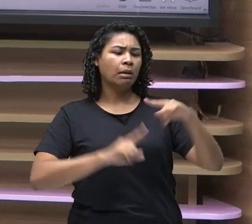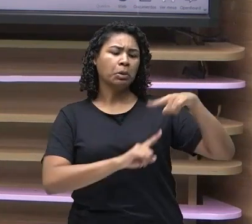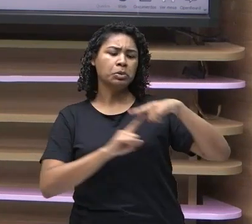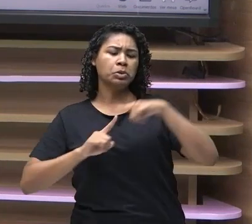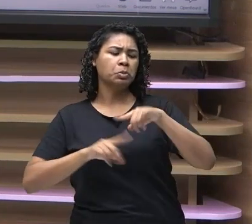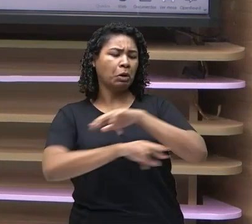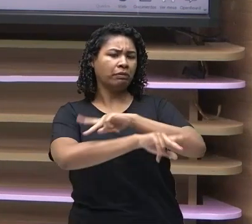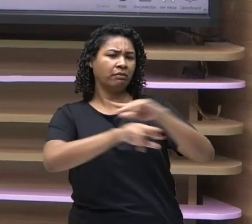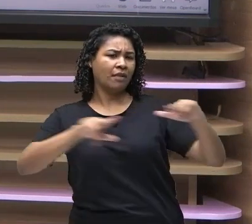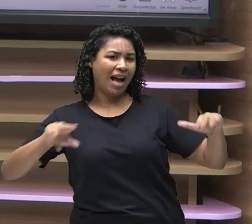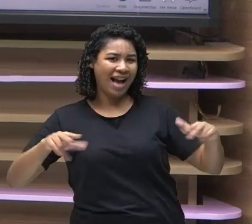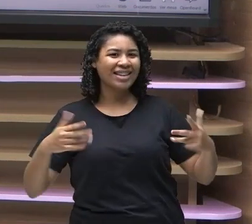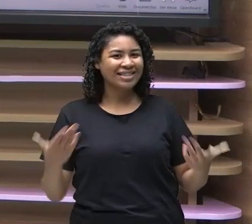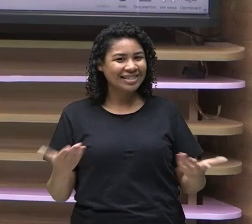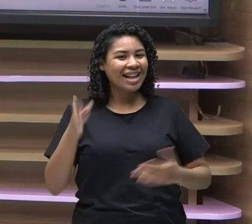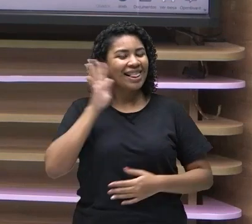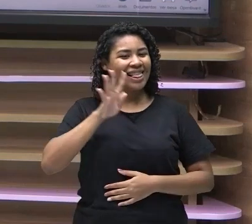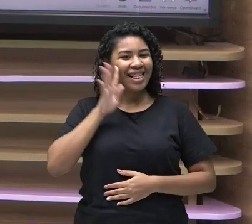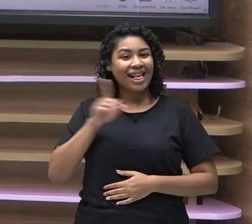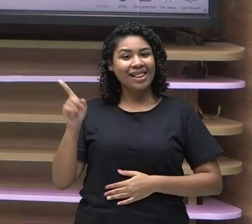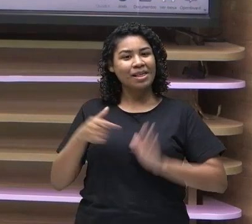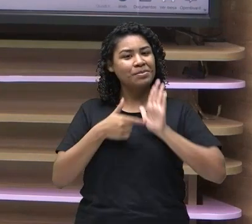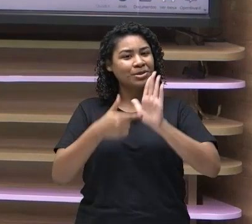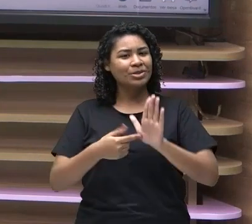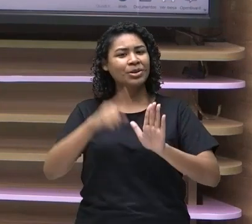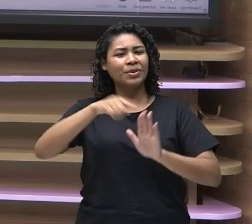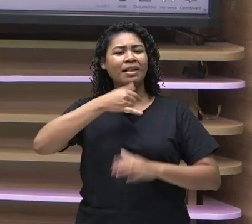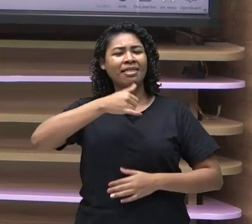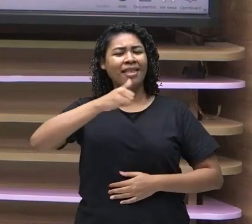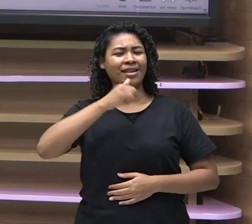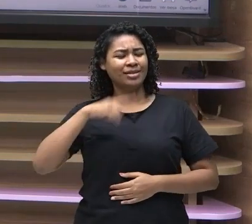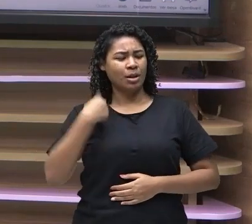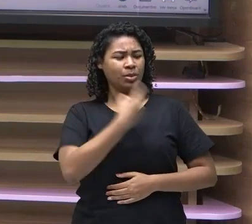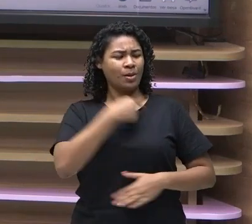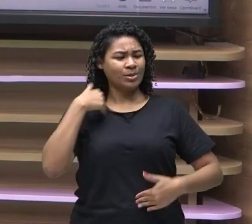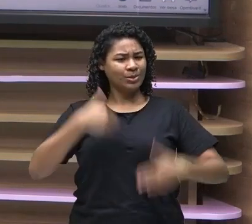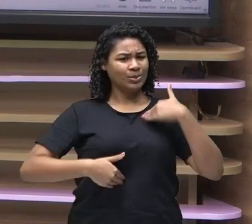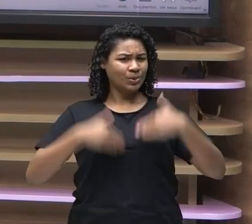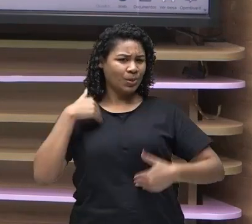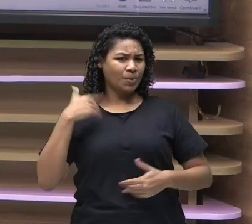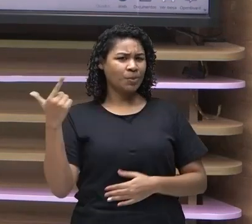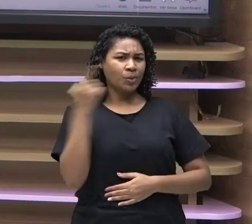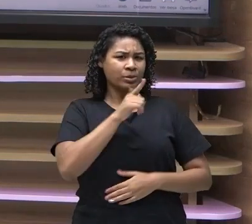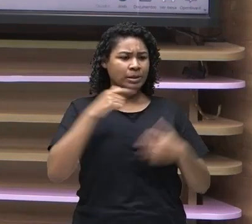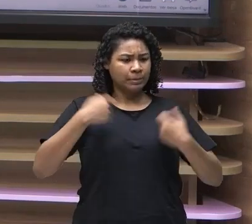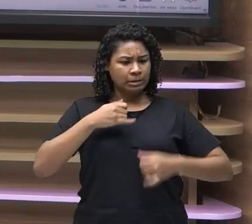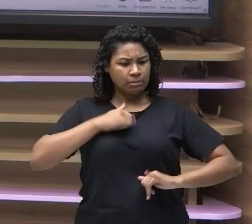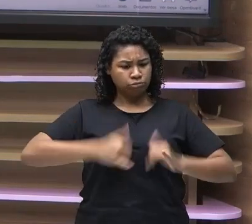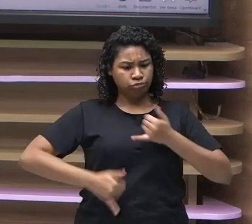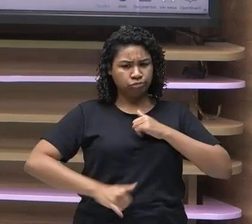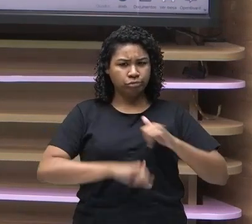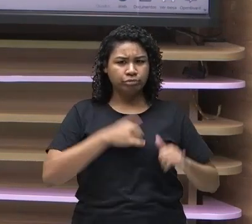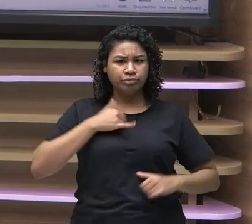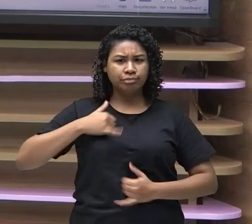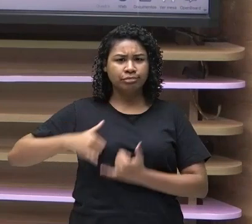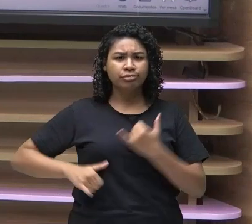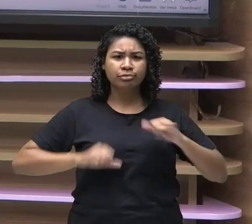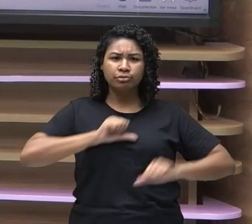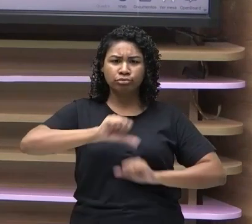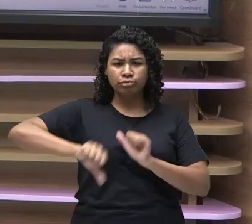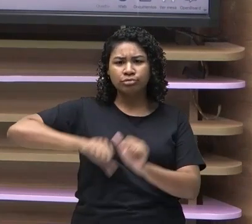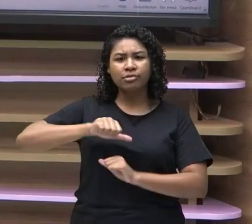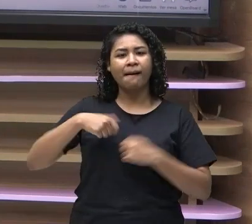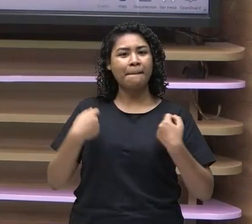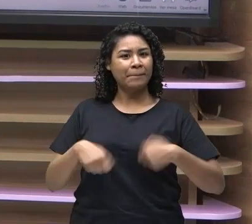de energia né citou até a nossa energia né que para a gente conseguir movimentar é necessário que a gente tenha também transformações